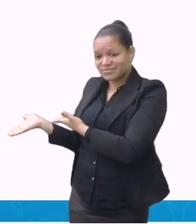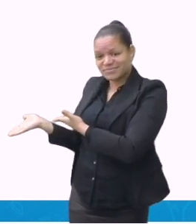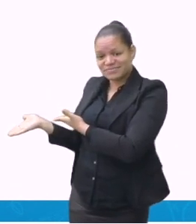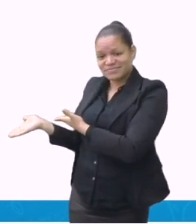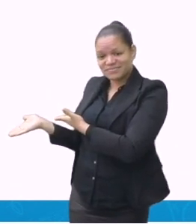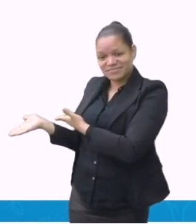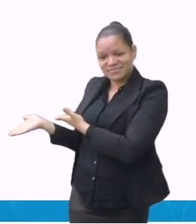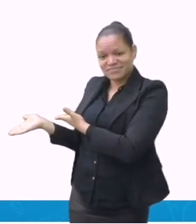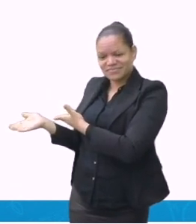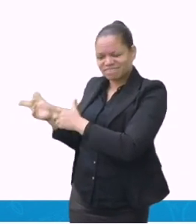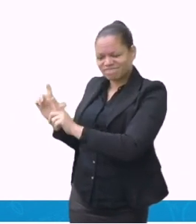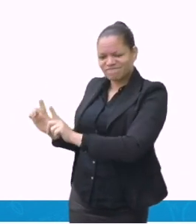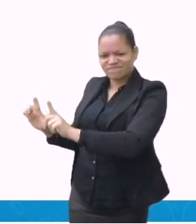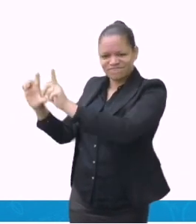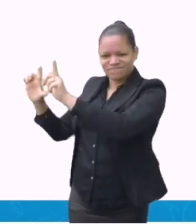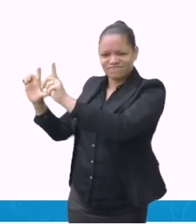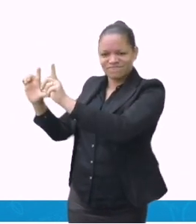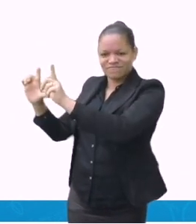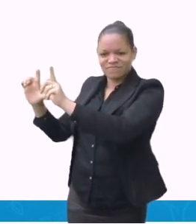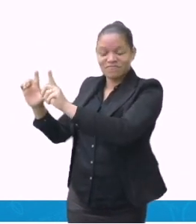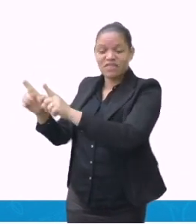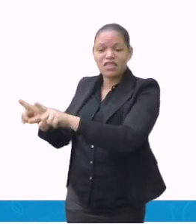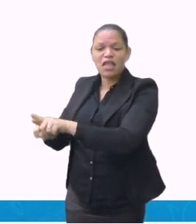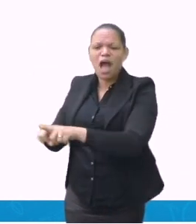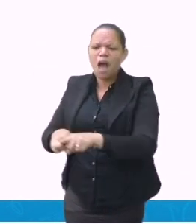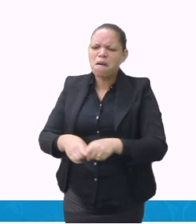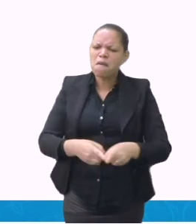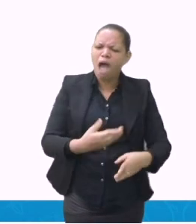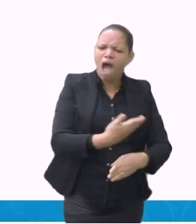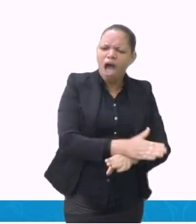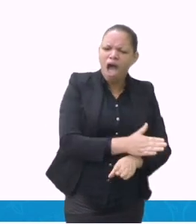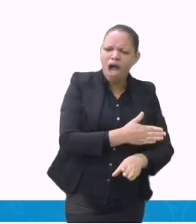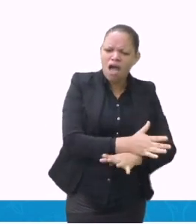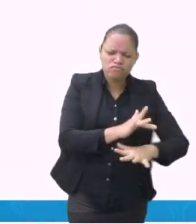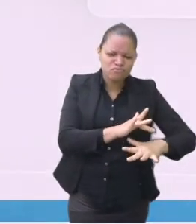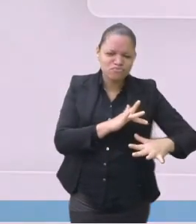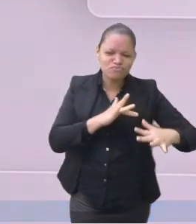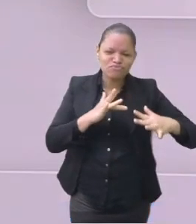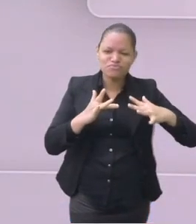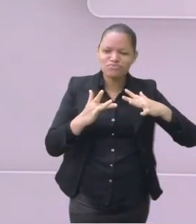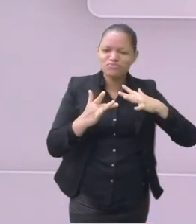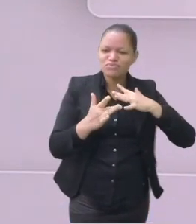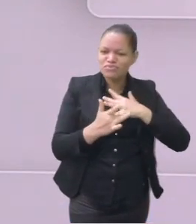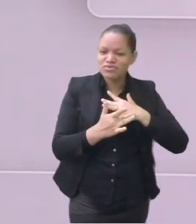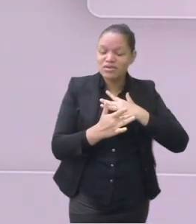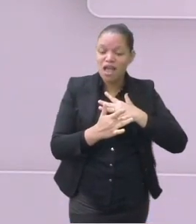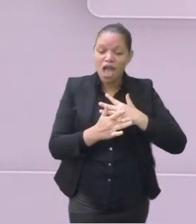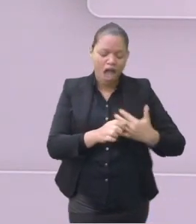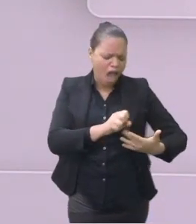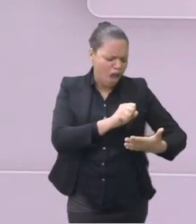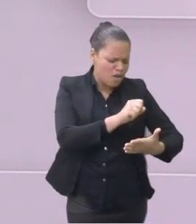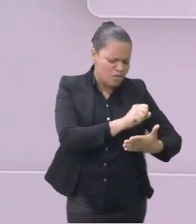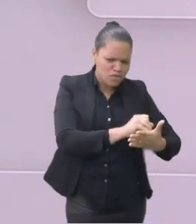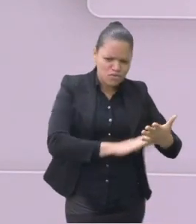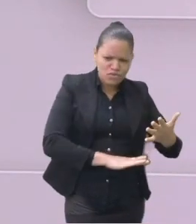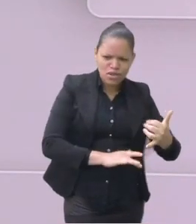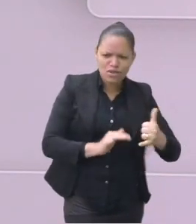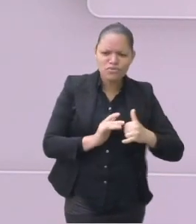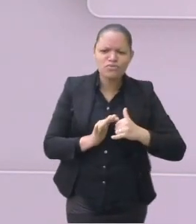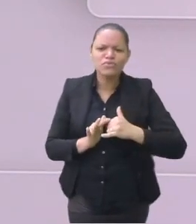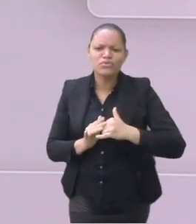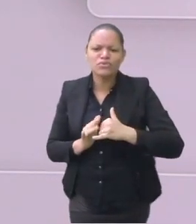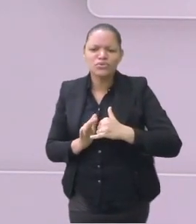aqui no cantinho da tela. Acesse as nossas redes sociais e se inscreva em nosso canal no